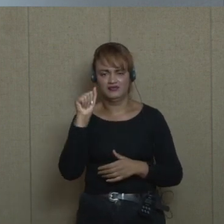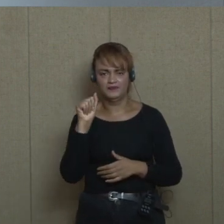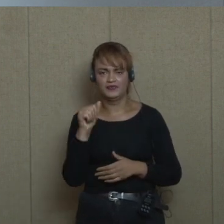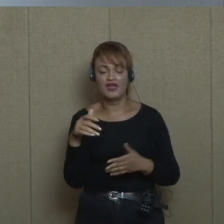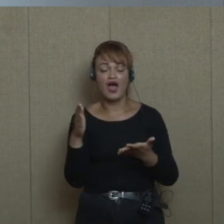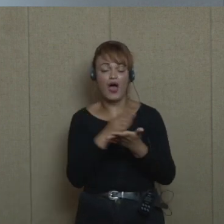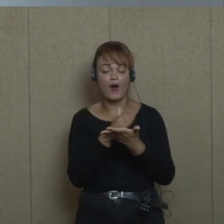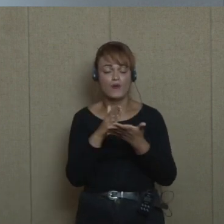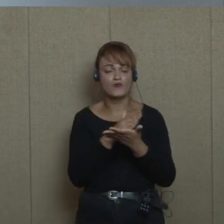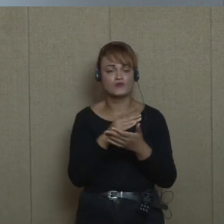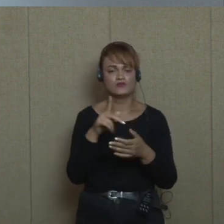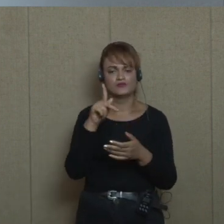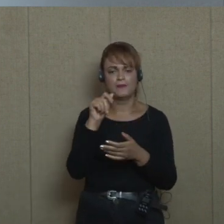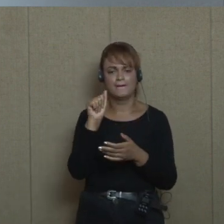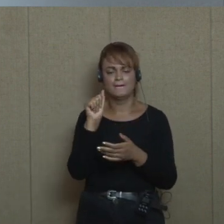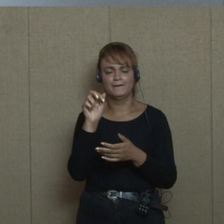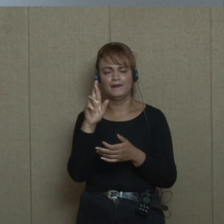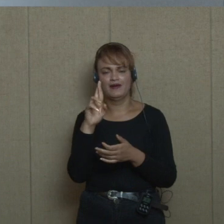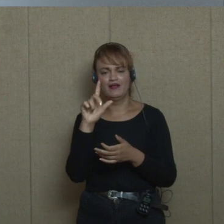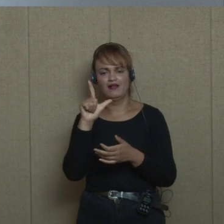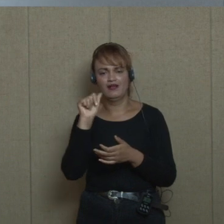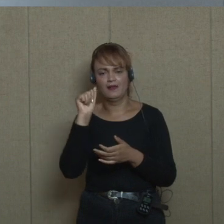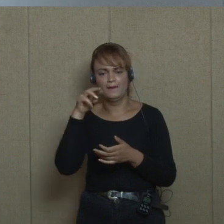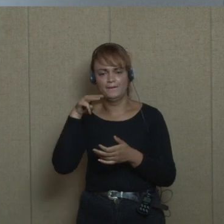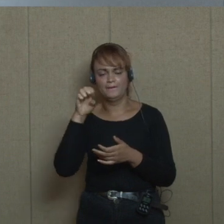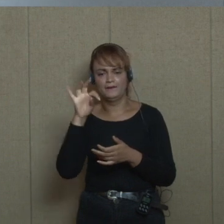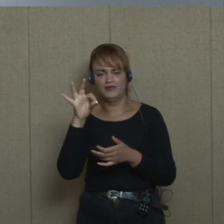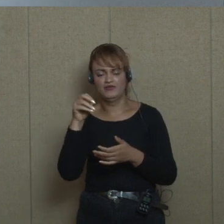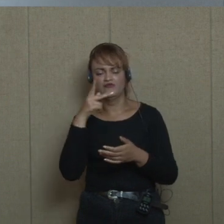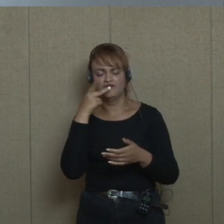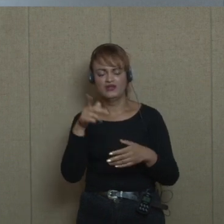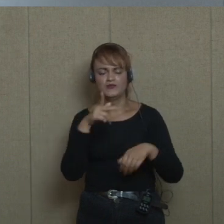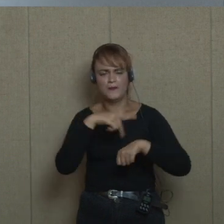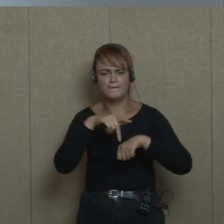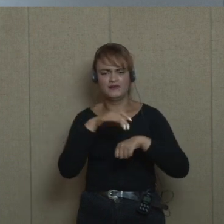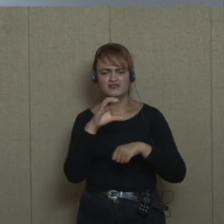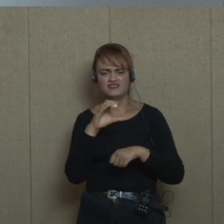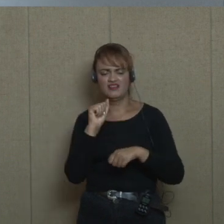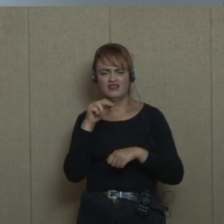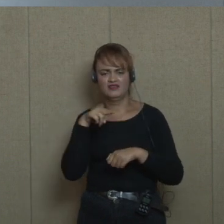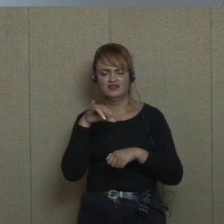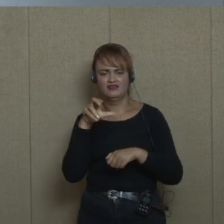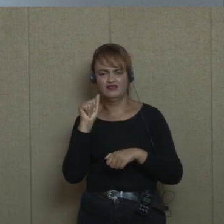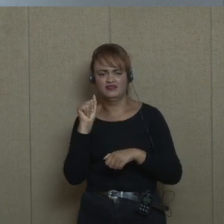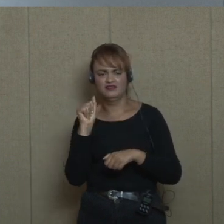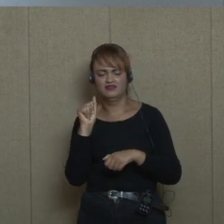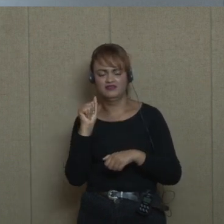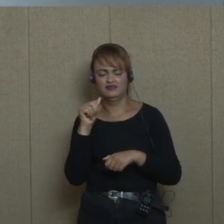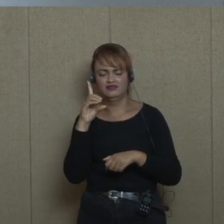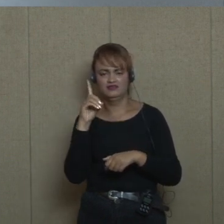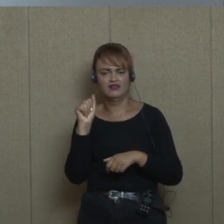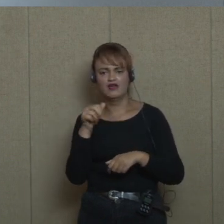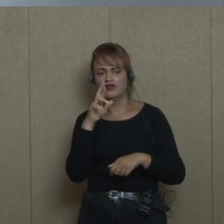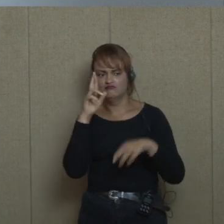alguns parlamentos dos nossos Estados-membros dizem que o Canadá não está respeitando o Acordo de Paris. O